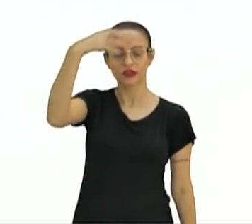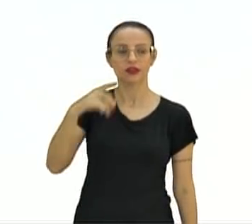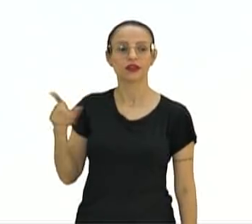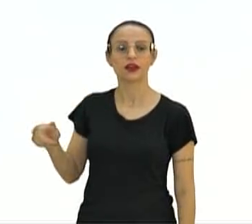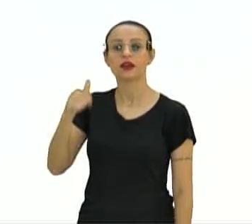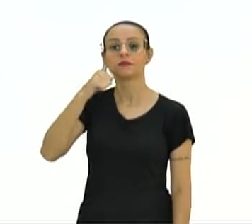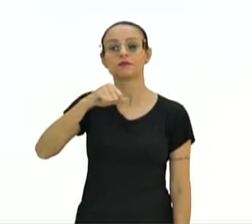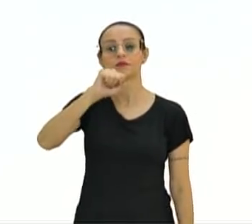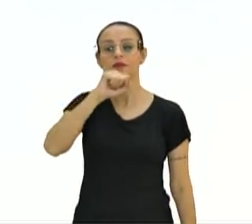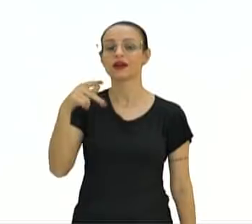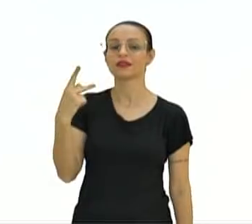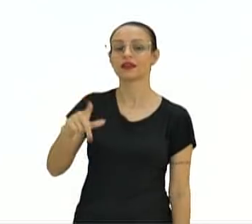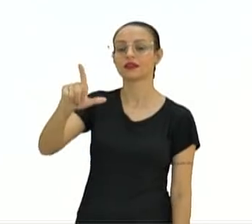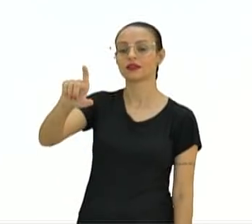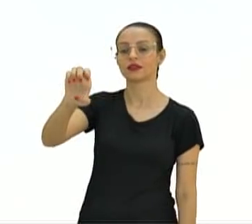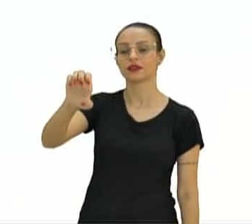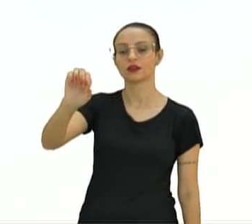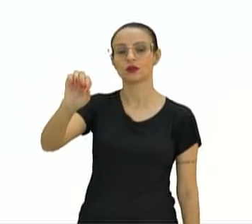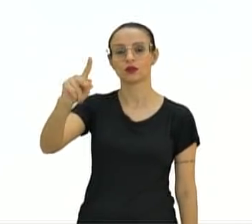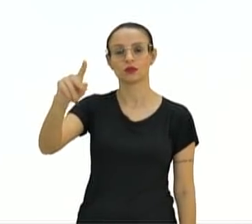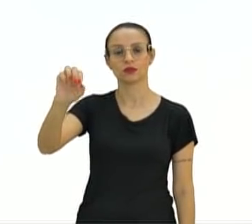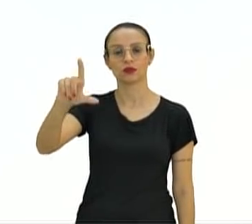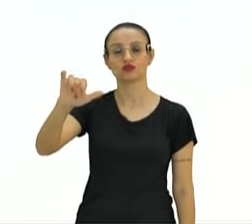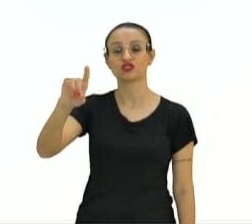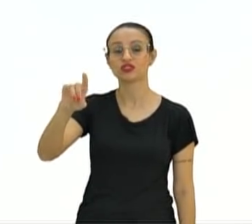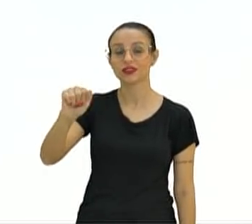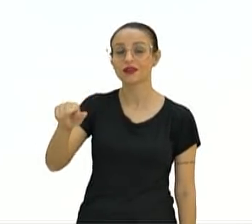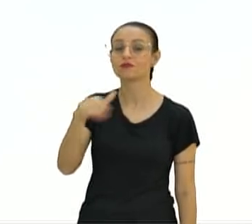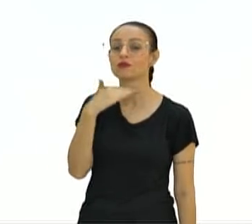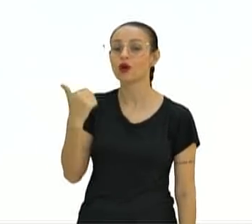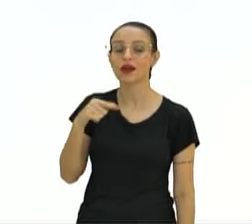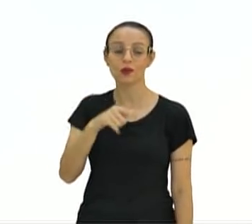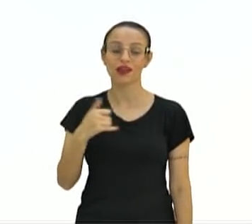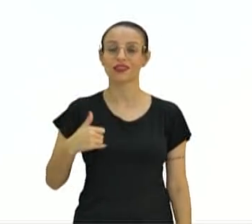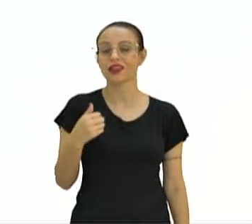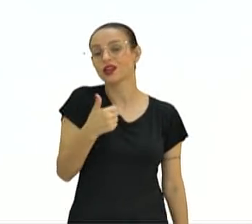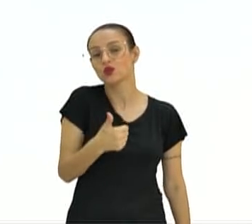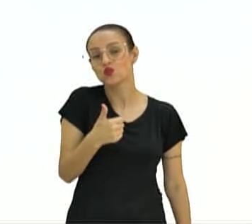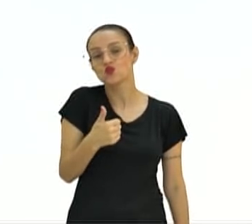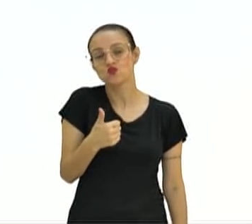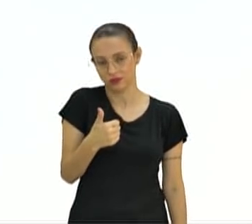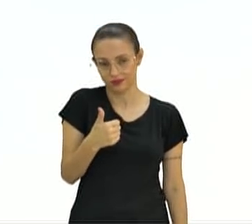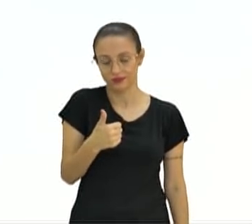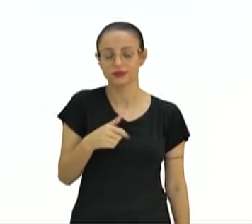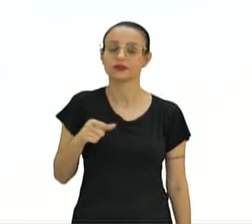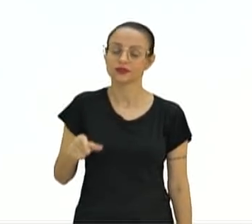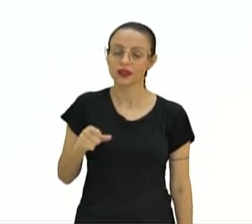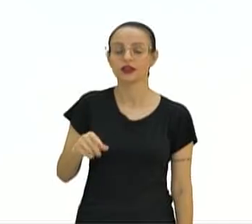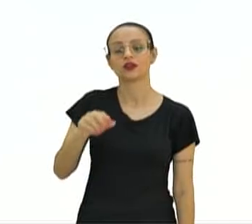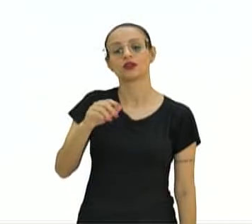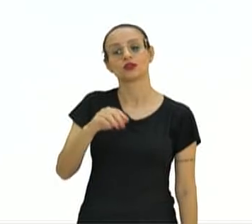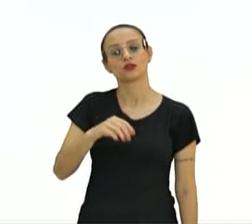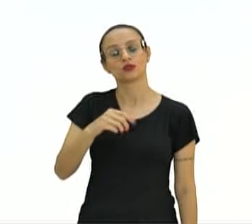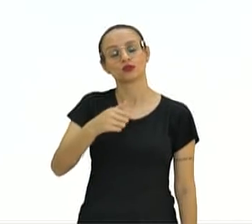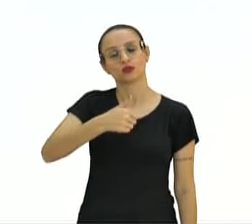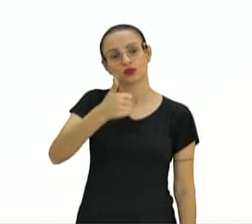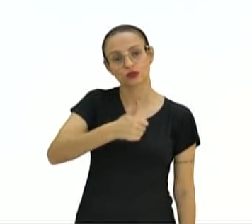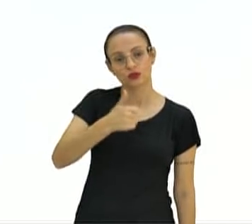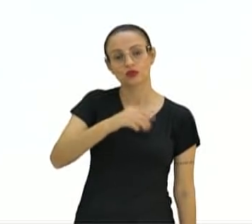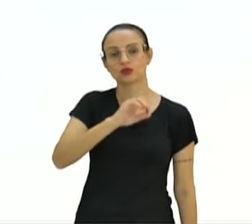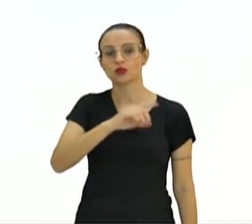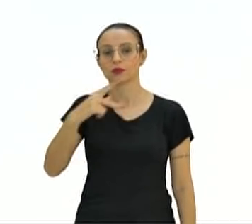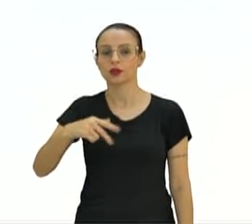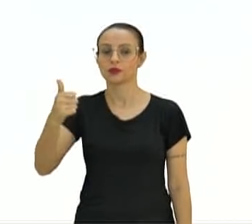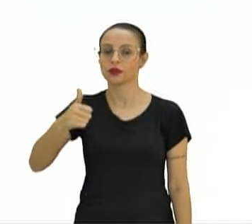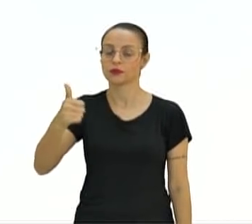mãe, a Leopoldina, faleceu quando Dom Pedro II tinha apenas 1 ano de idade e Dom Pedro I, seu pai, volta para